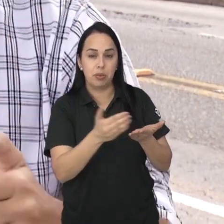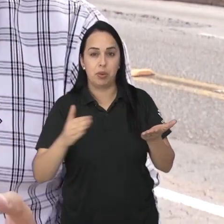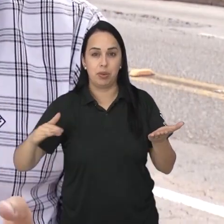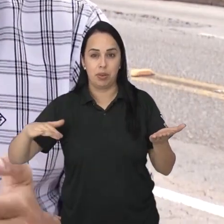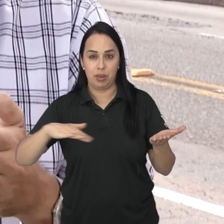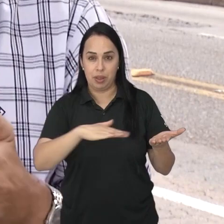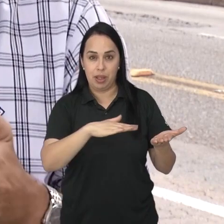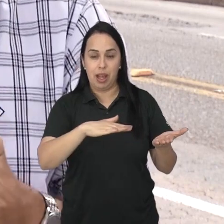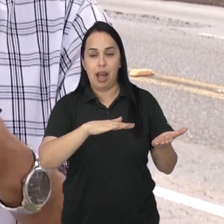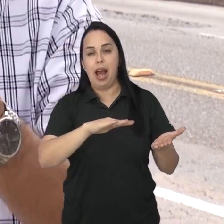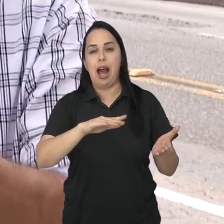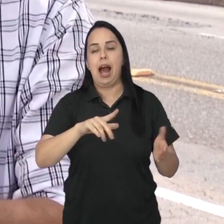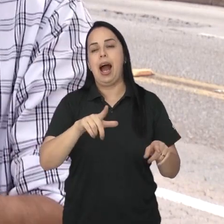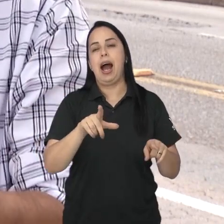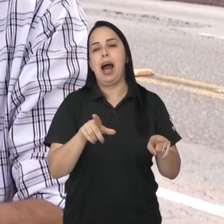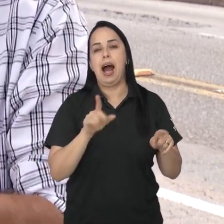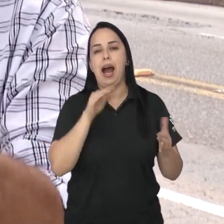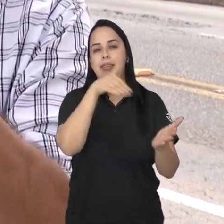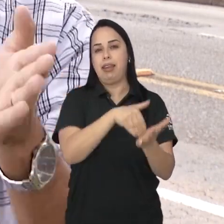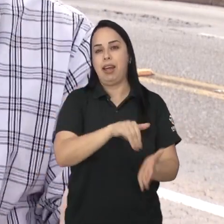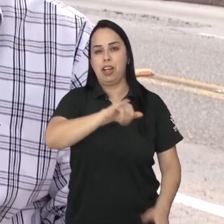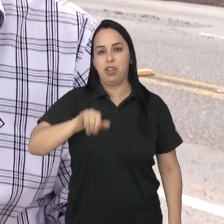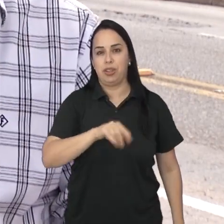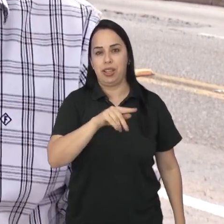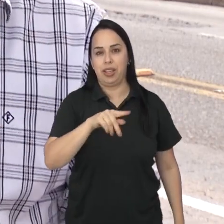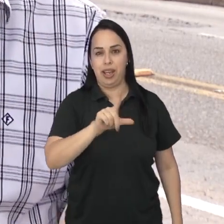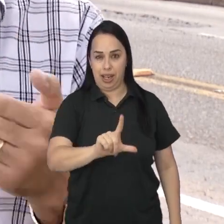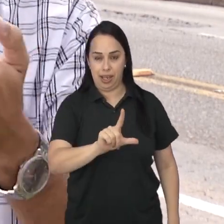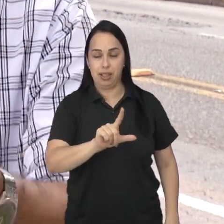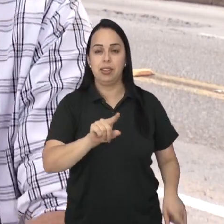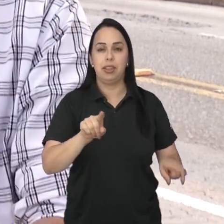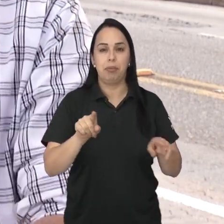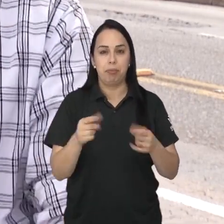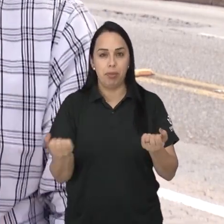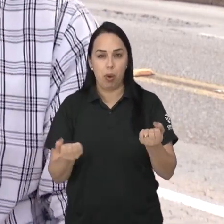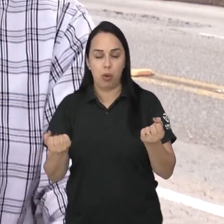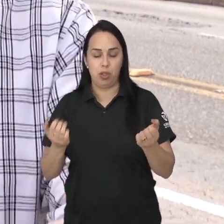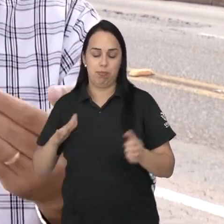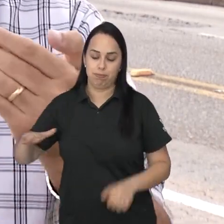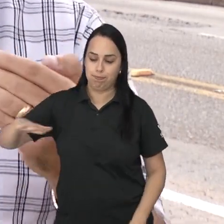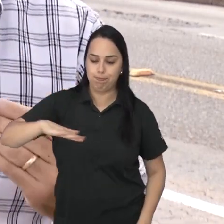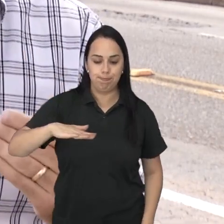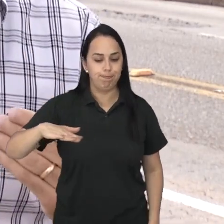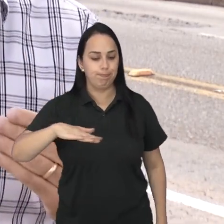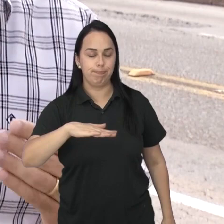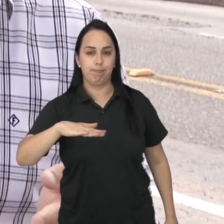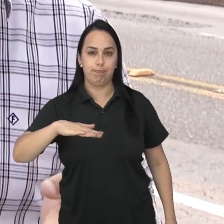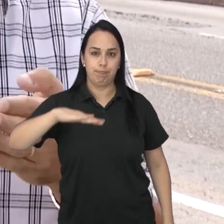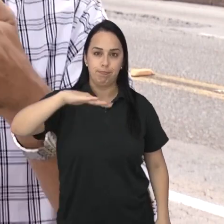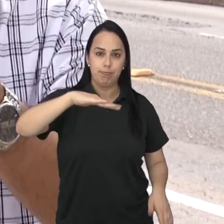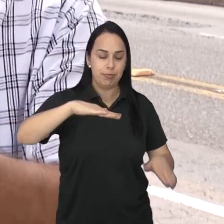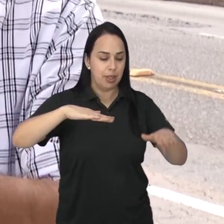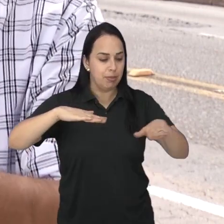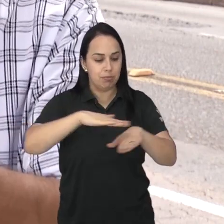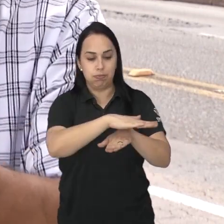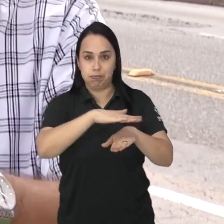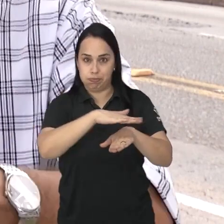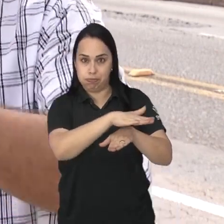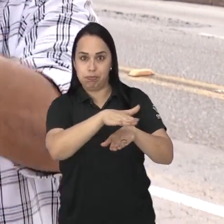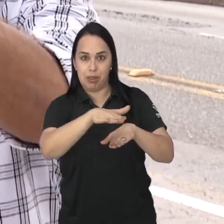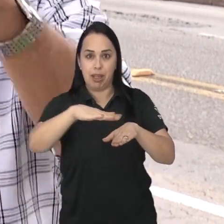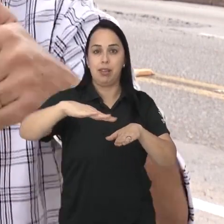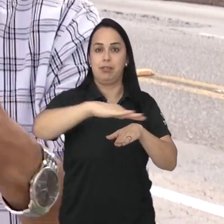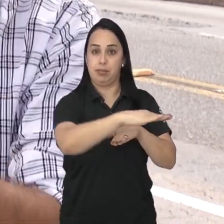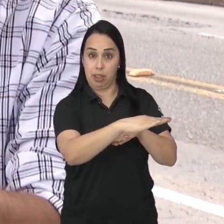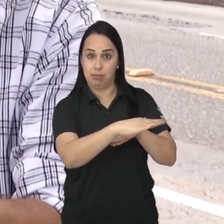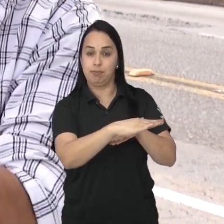vai ser implantada, que seria um acesso direto do anel viário a José Longo. O que isso traz como melhoria? A gente tira os veículos que hoje acessam pela Heitor Villa-Lobos,